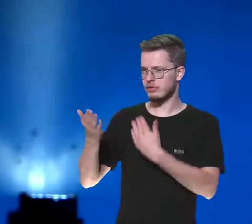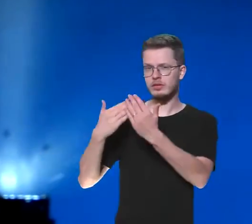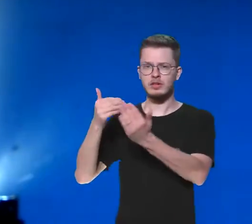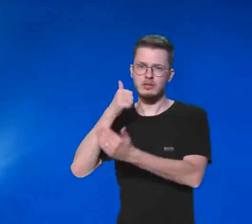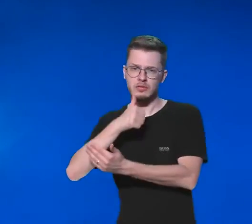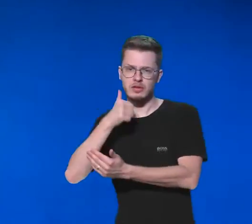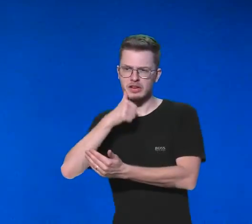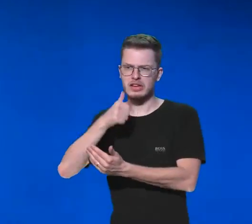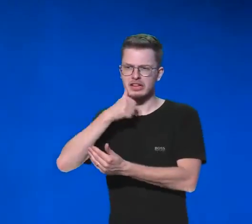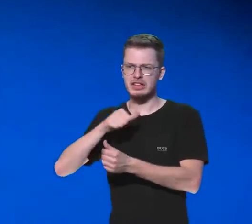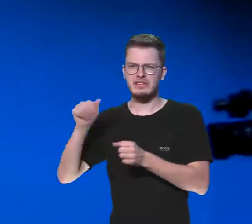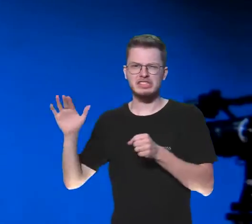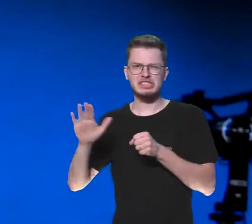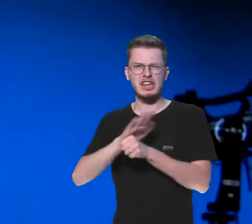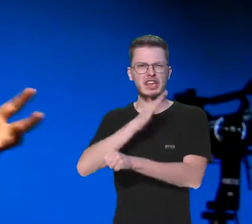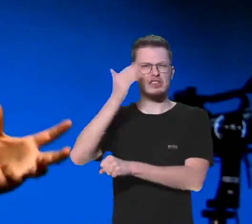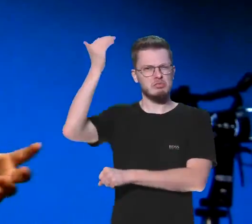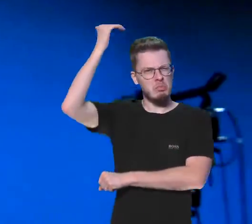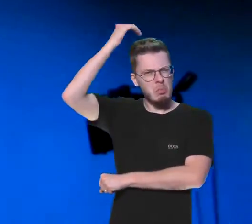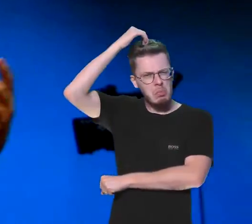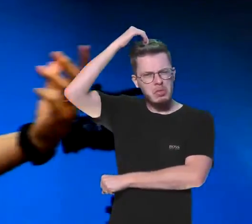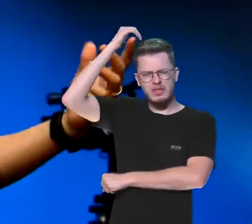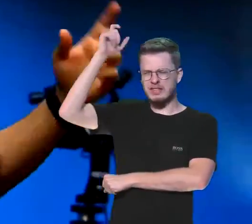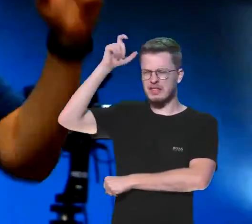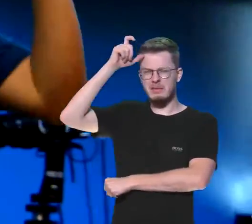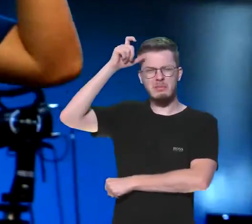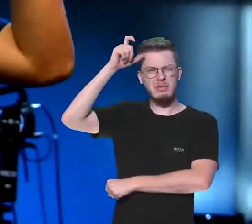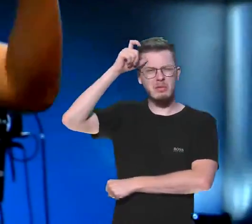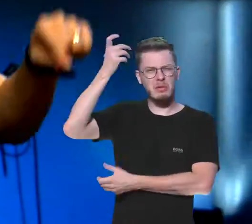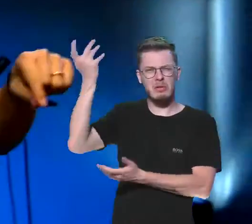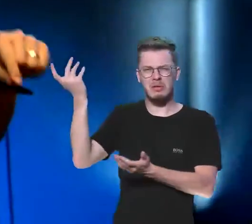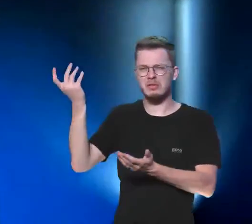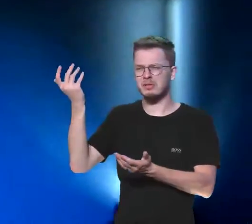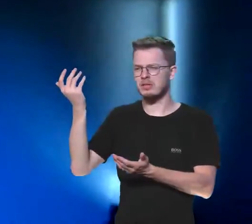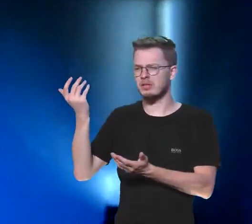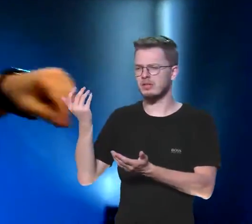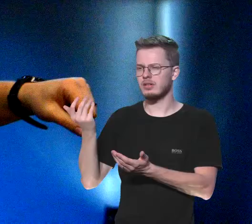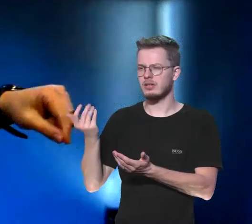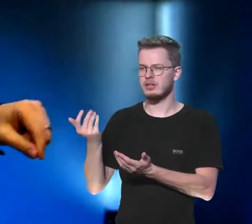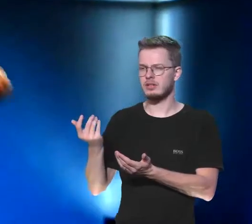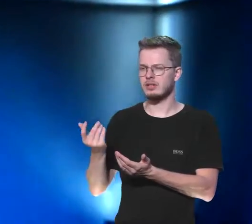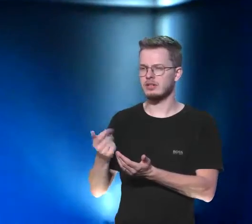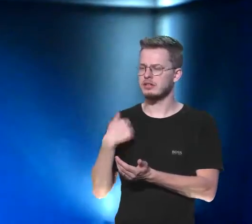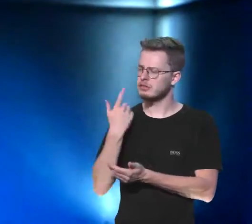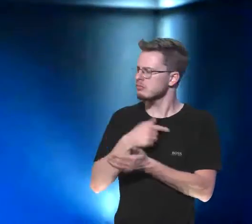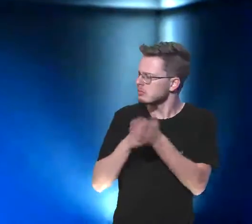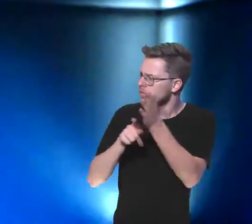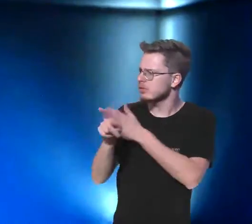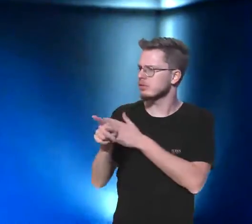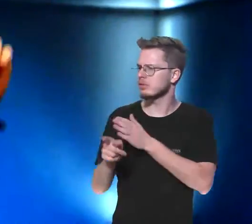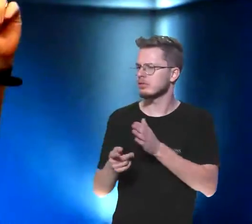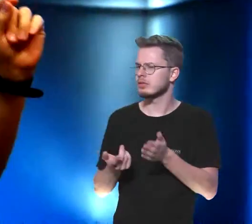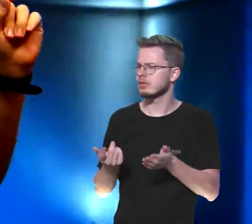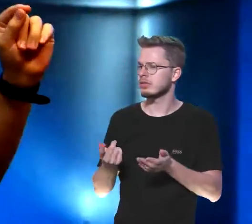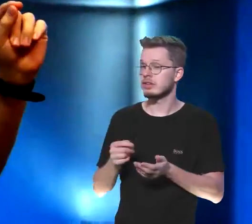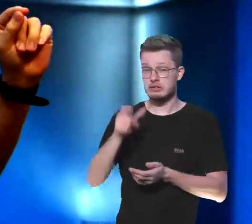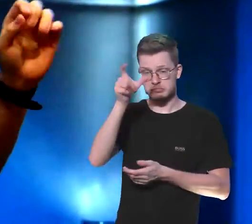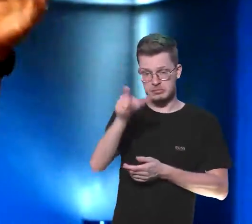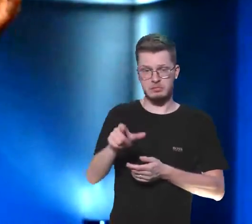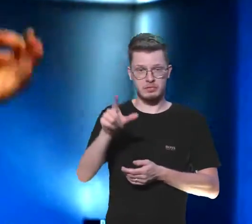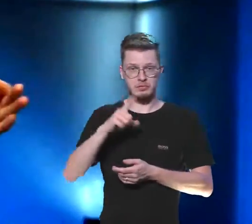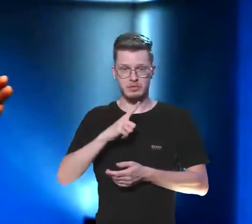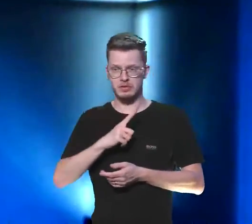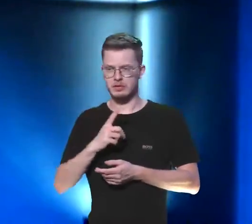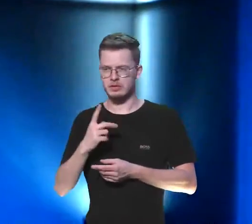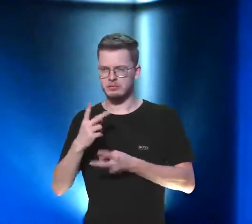por demônios, a gente começou a perguntar para o Senhor o que era, e uma pessoa que estava ali junto naquele processo teve um discernimento.